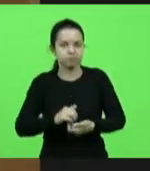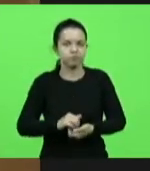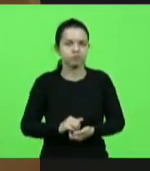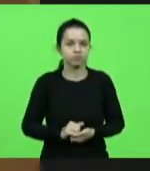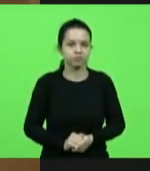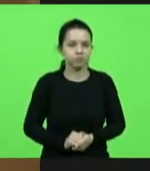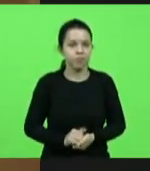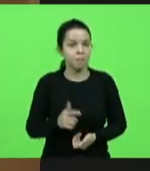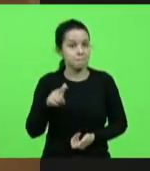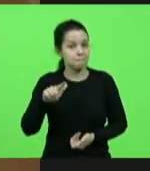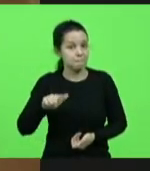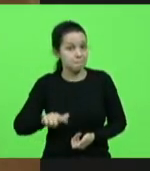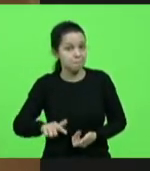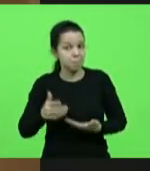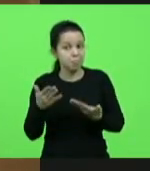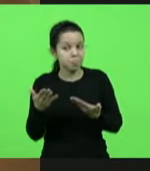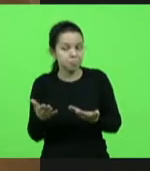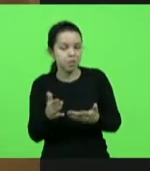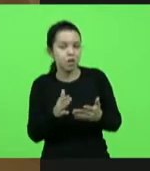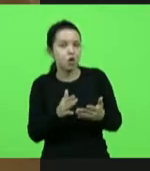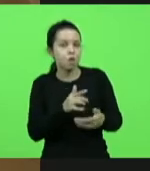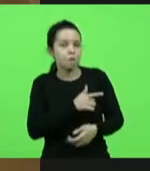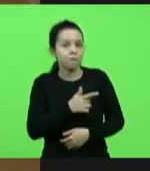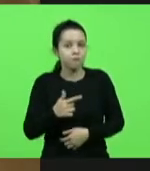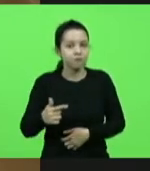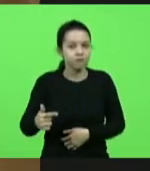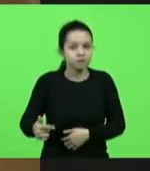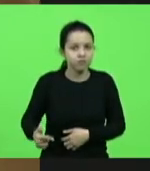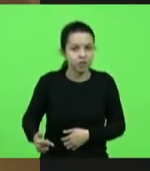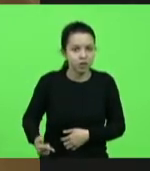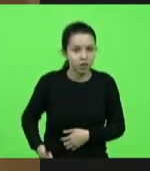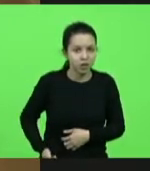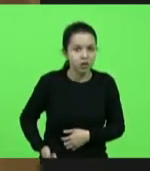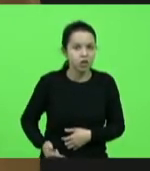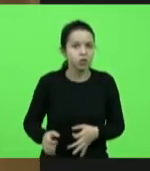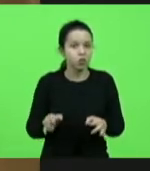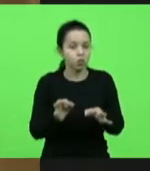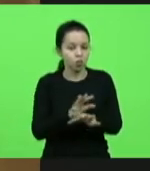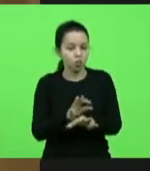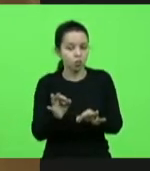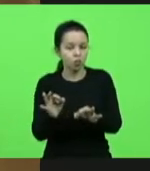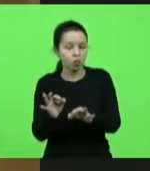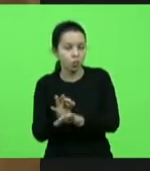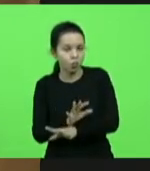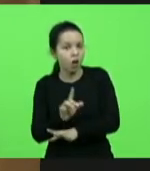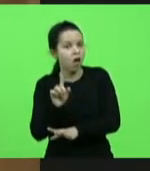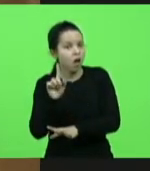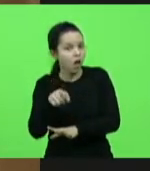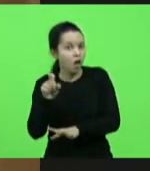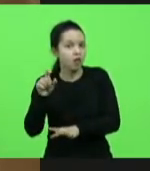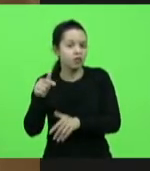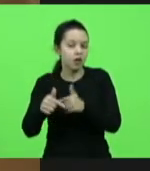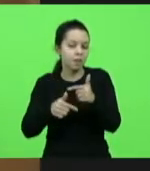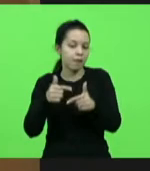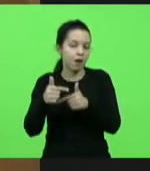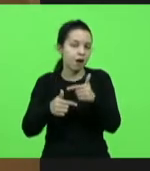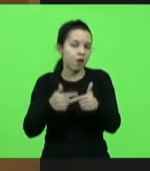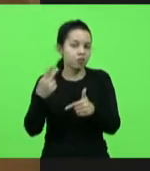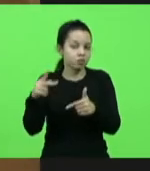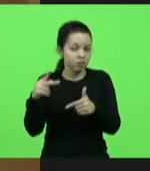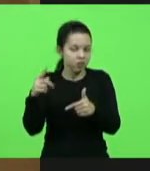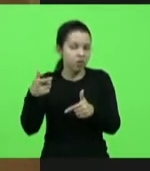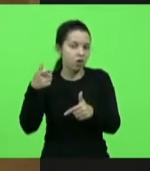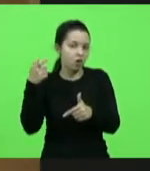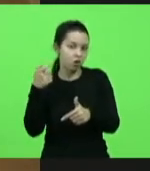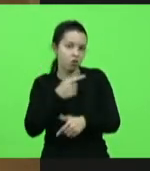o que esse governo está entregando é tudo resultado, até agora, do trabalho do governador Colombo e de toda a sua